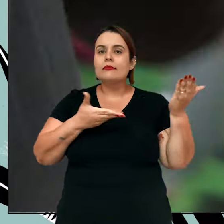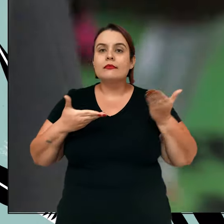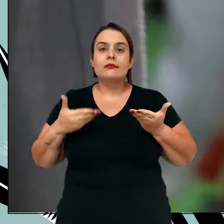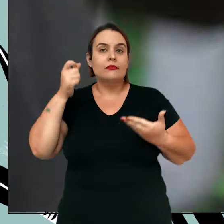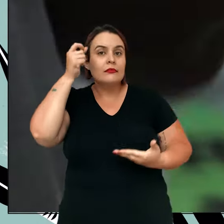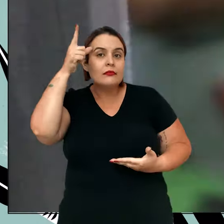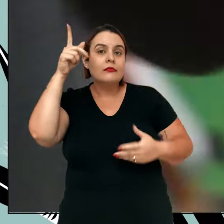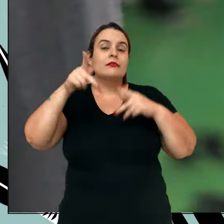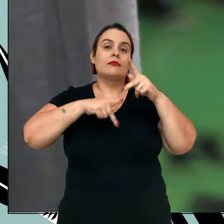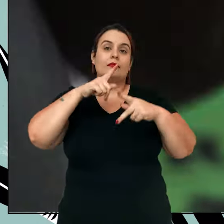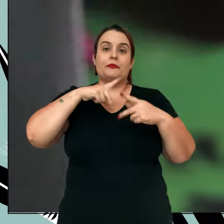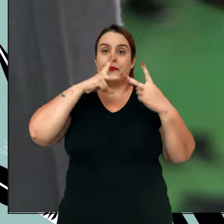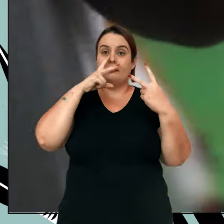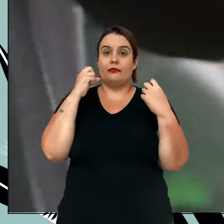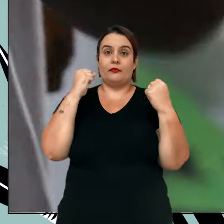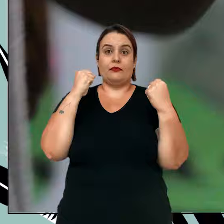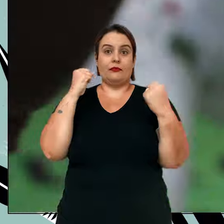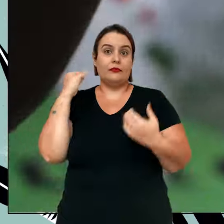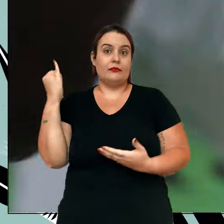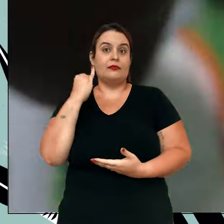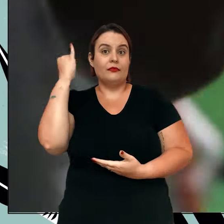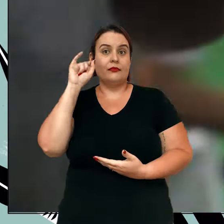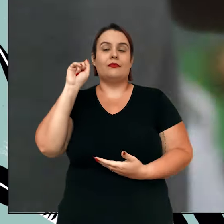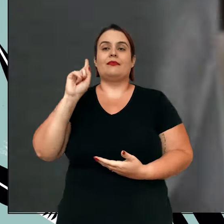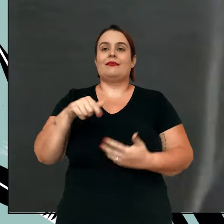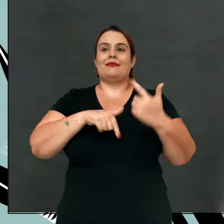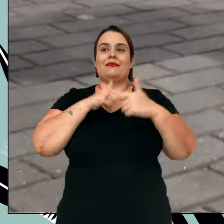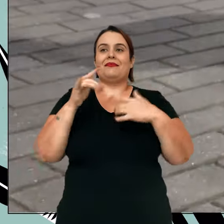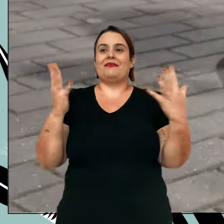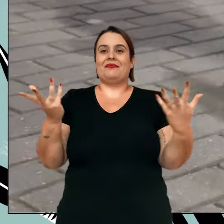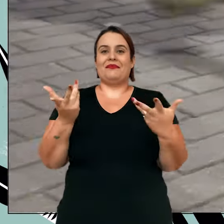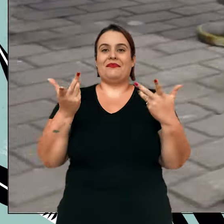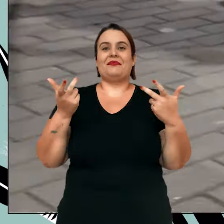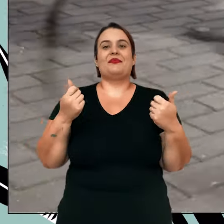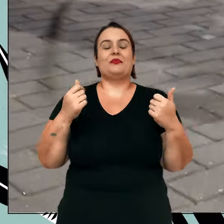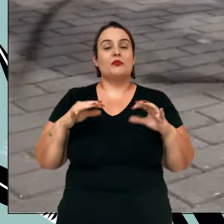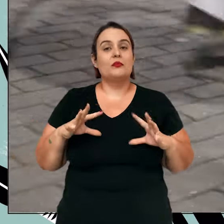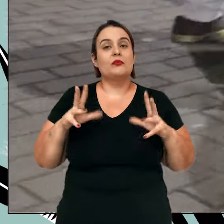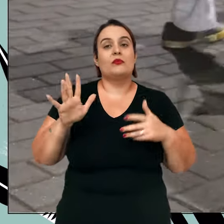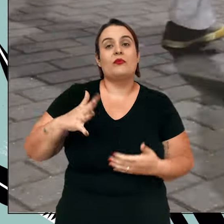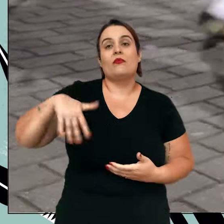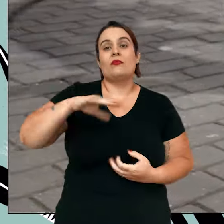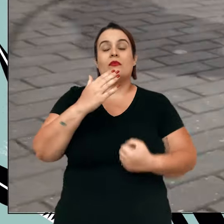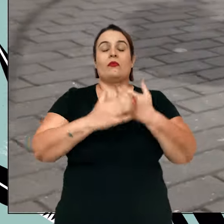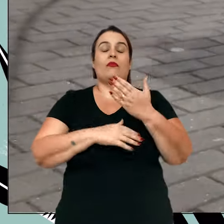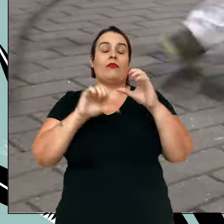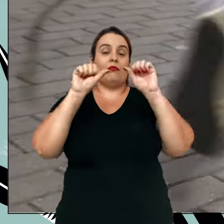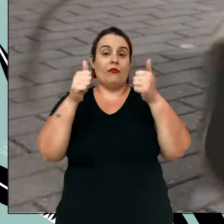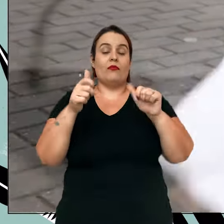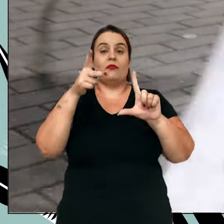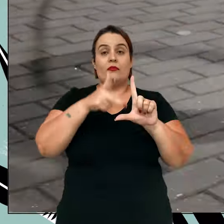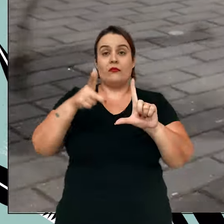linguagens, trazer a cultura popular com força, com importância. É uma obra de arte, né? Então todo mundo criou uma